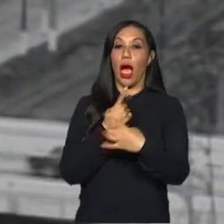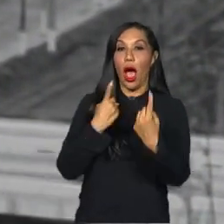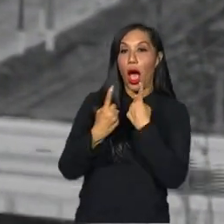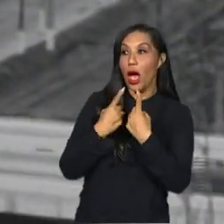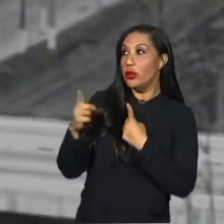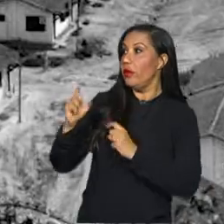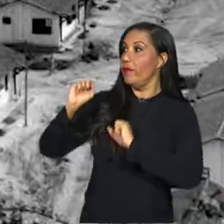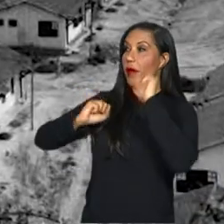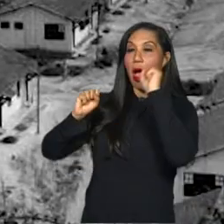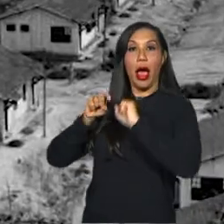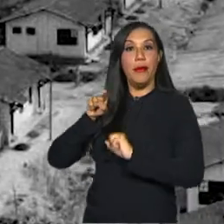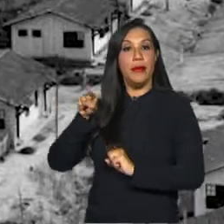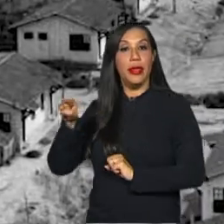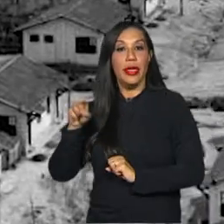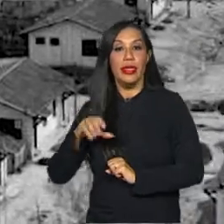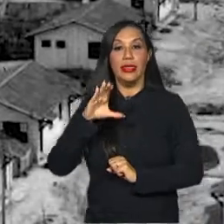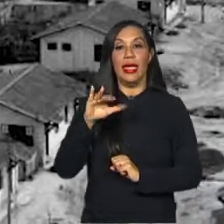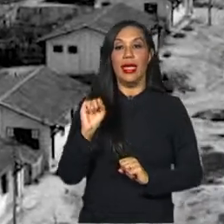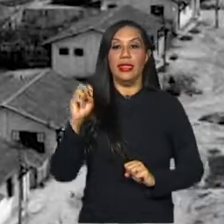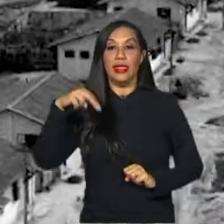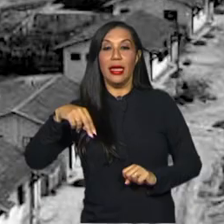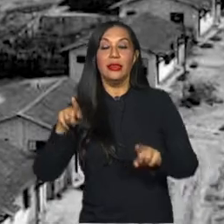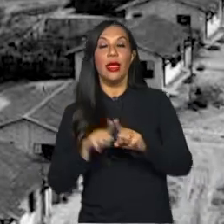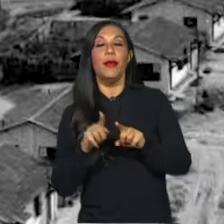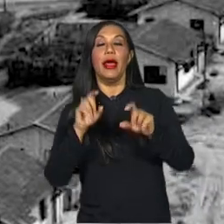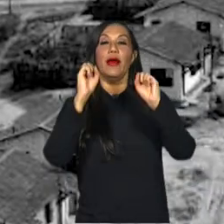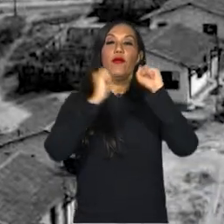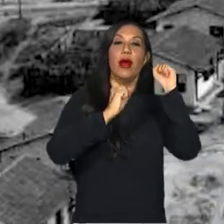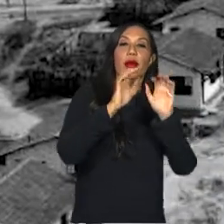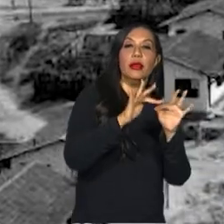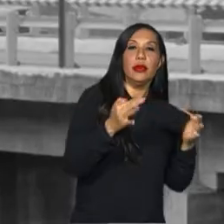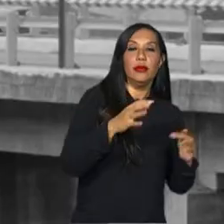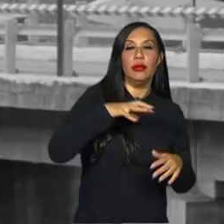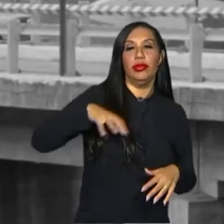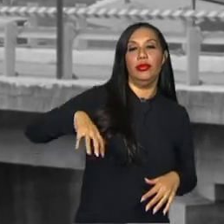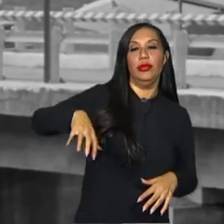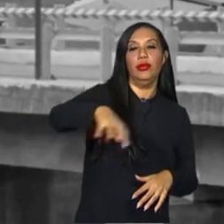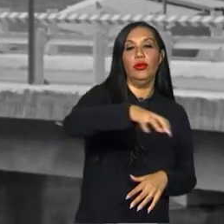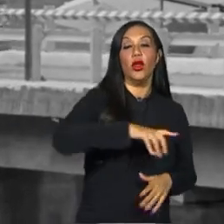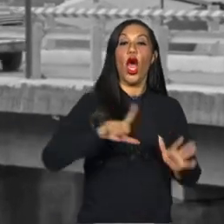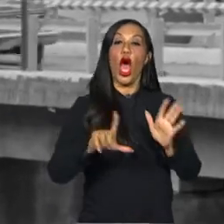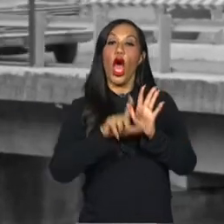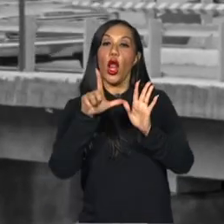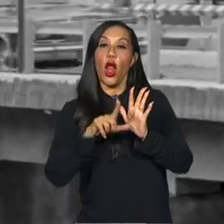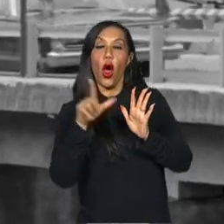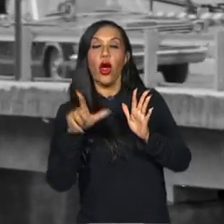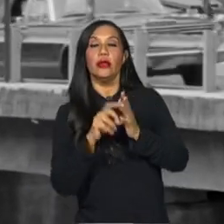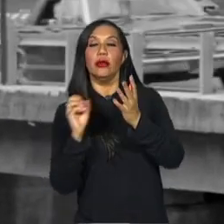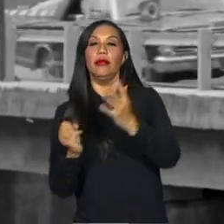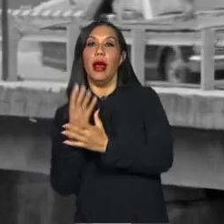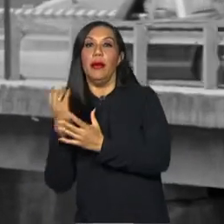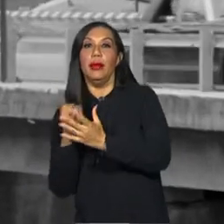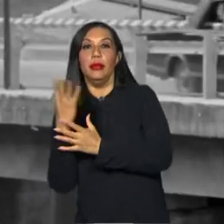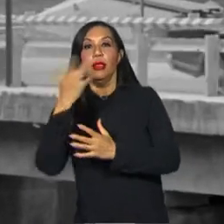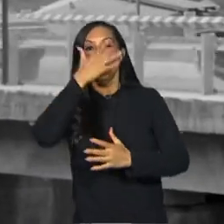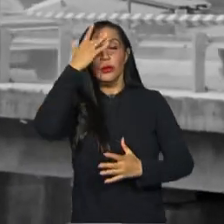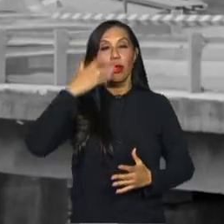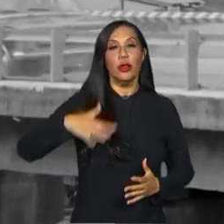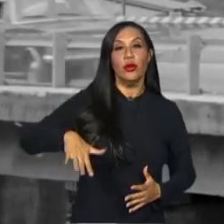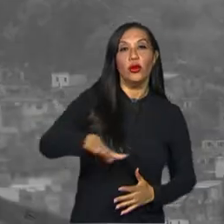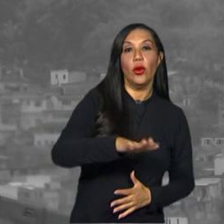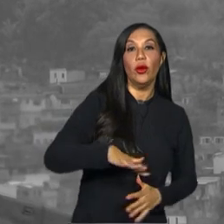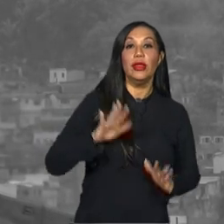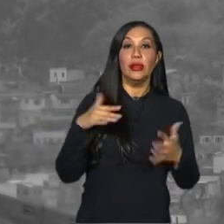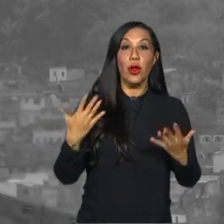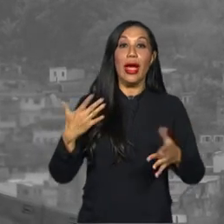por fábrica, a fábrica CSN e as fábricas menores que vão sendo criadas em volta, os comércios que vão sendo criados em volta, as pessoas que vão ocupando aquelas regiões.